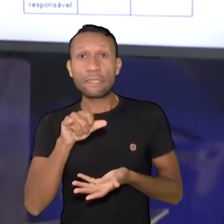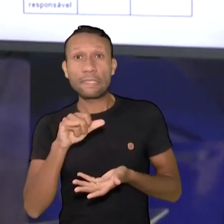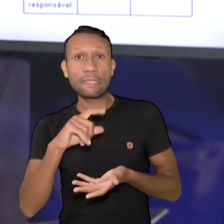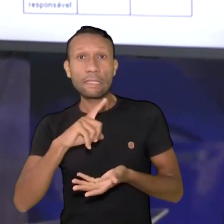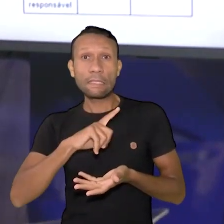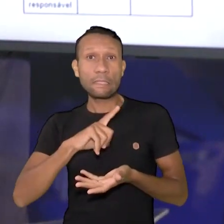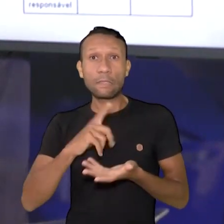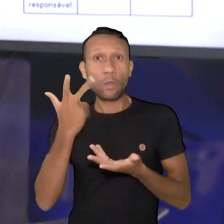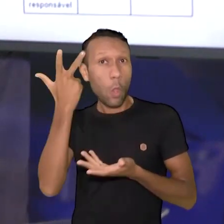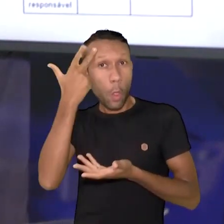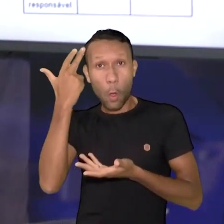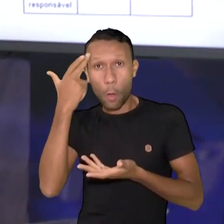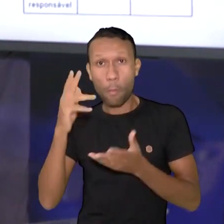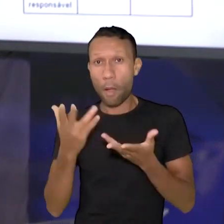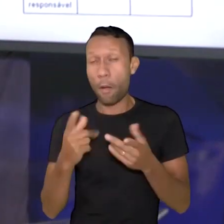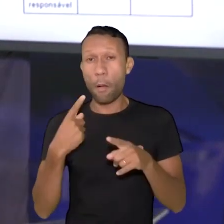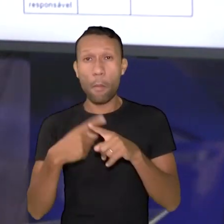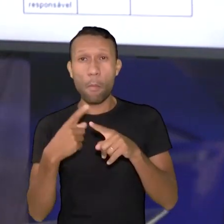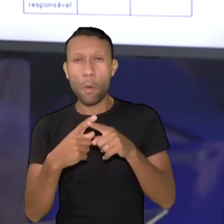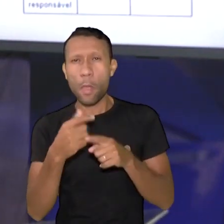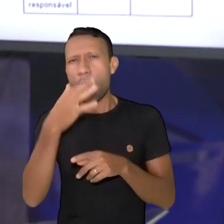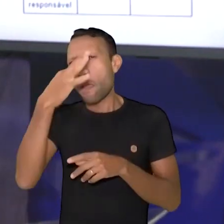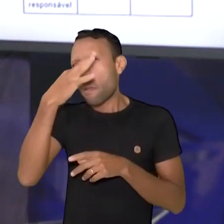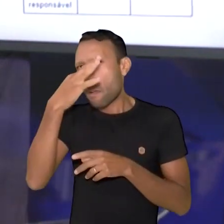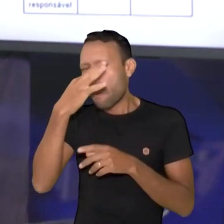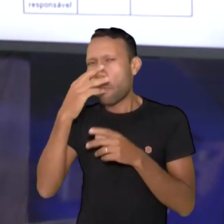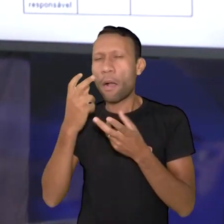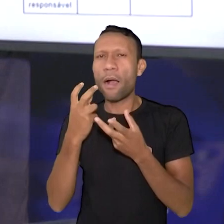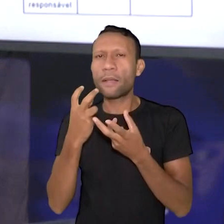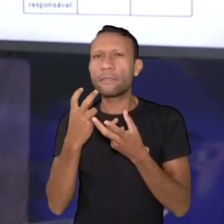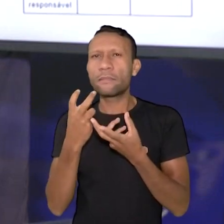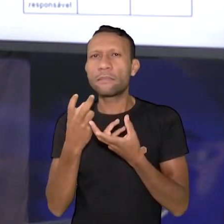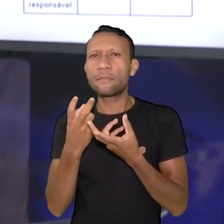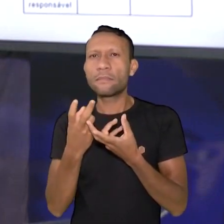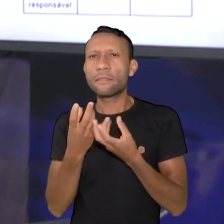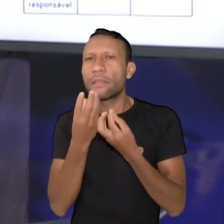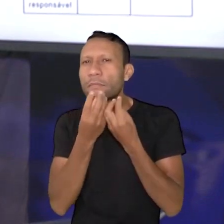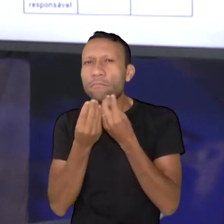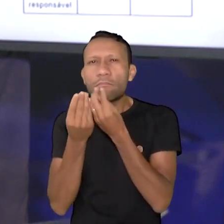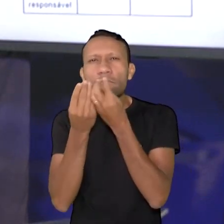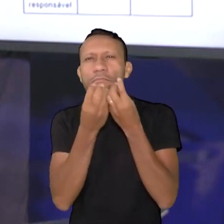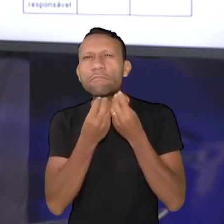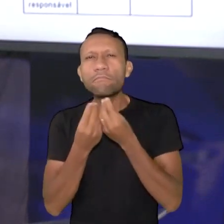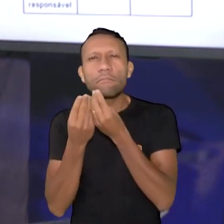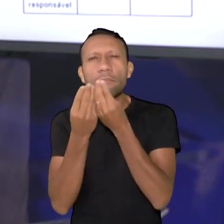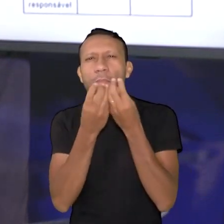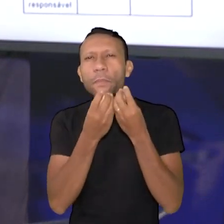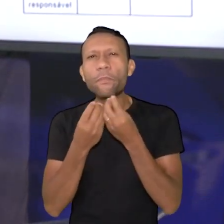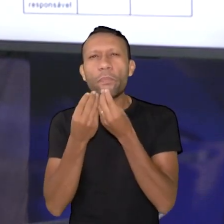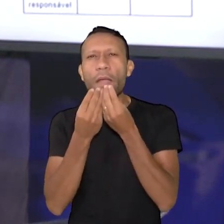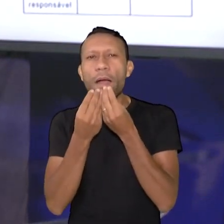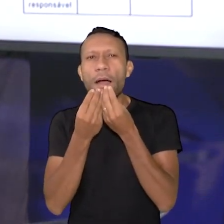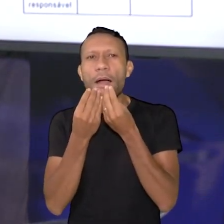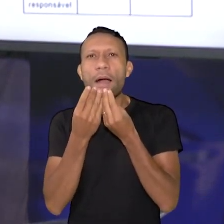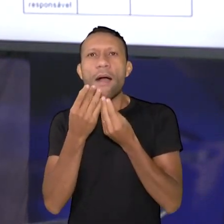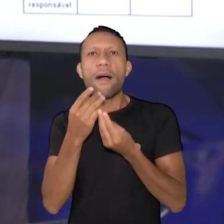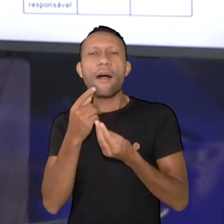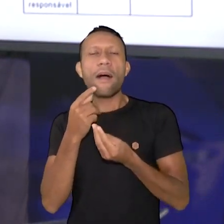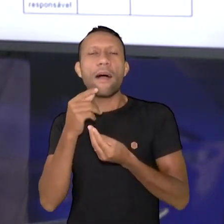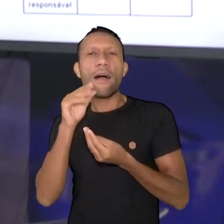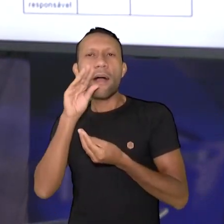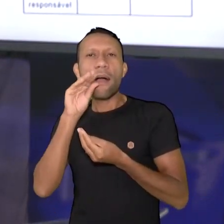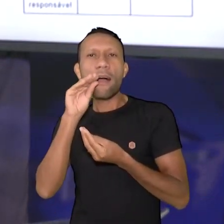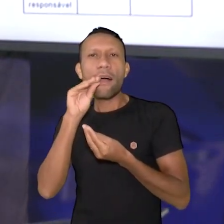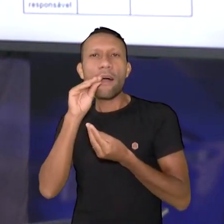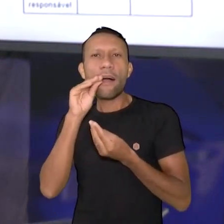tudo normal. Porque o nariz tampado ou ele não, a gente não vai ter muito problema porque a boca se comunica com o nariz lá atrás.